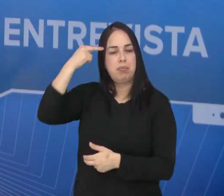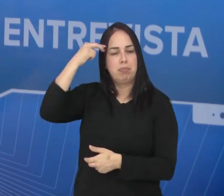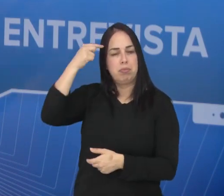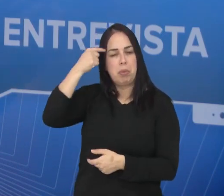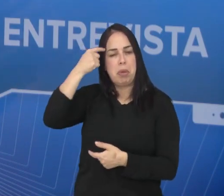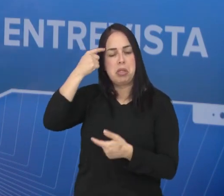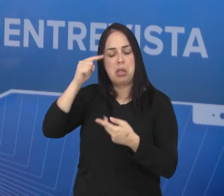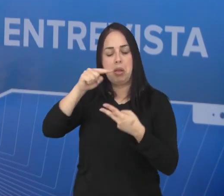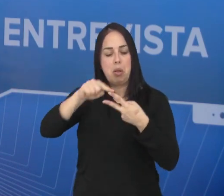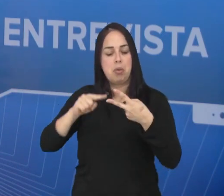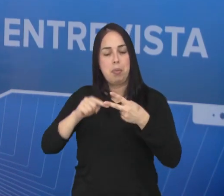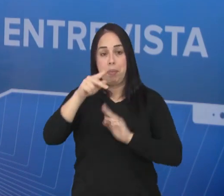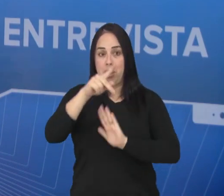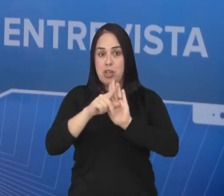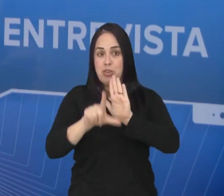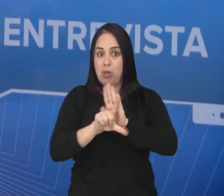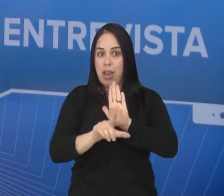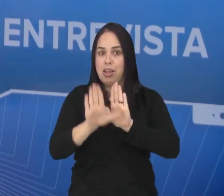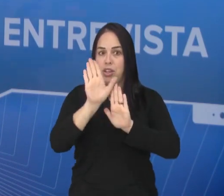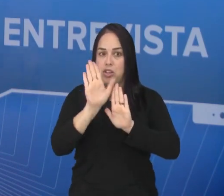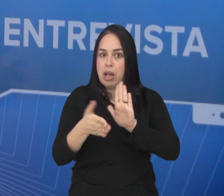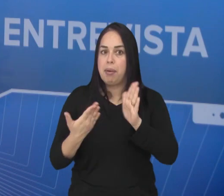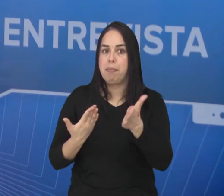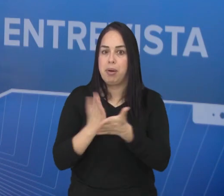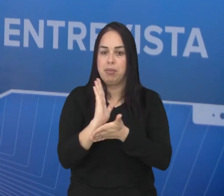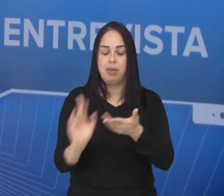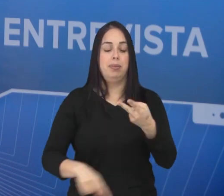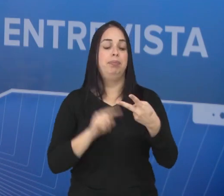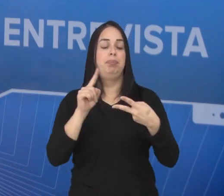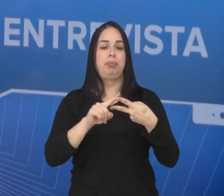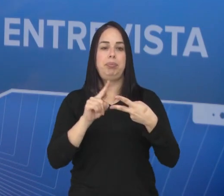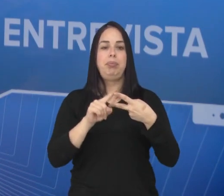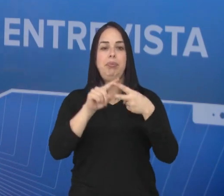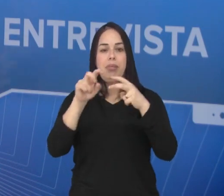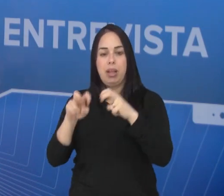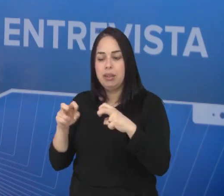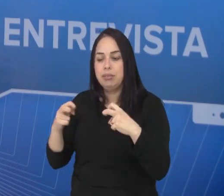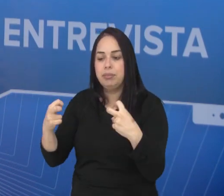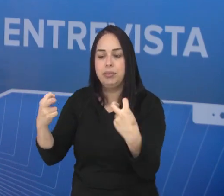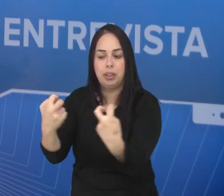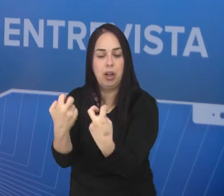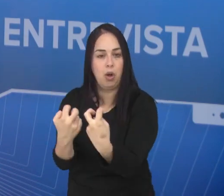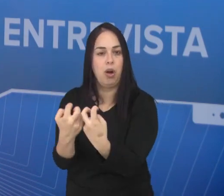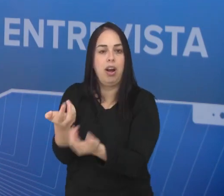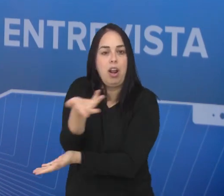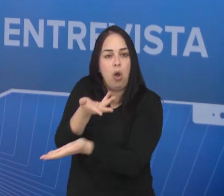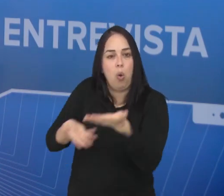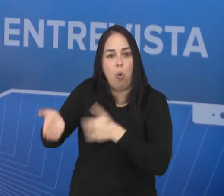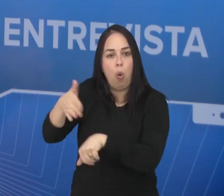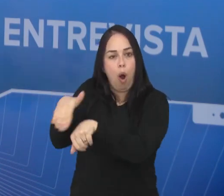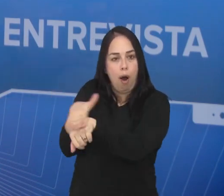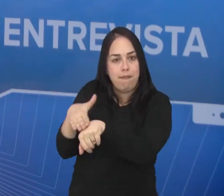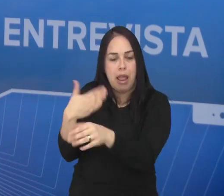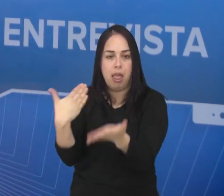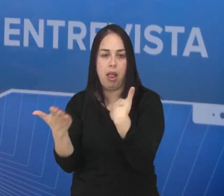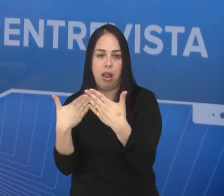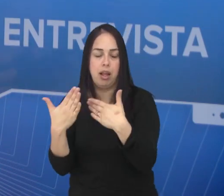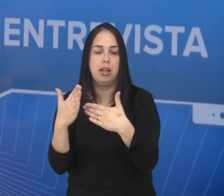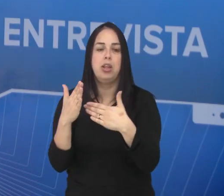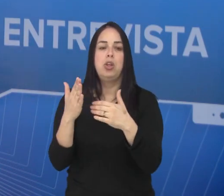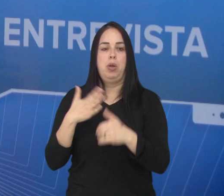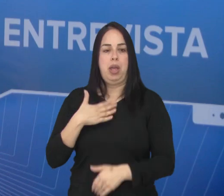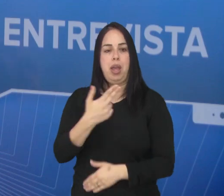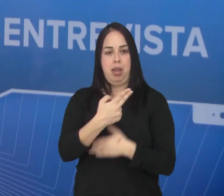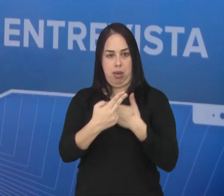pensamento, né, tem 2 projetos de leis aqui, tem 2 leis que já foram aprovadas, que é a roda de conversa, é de nossa autoria, mas também todos